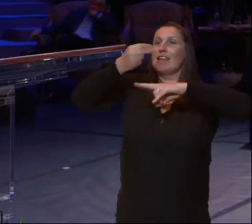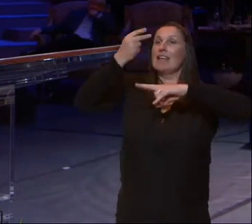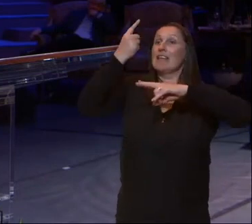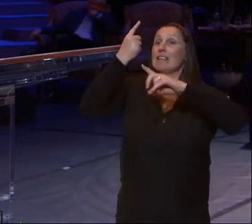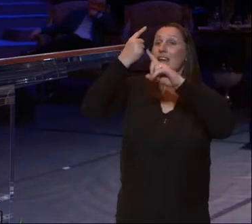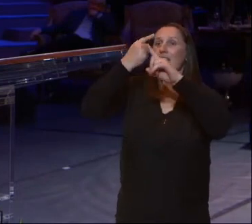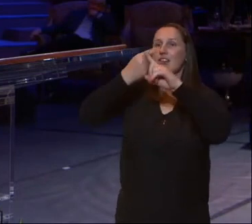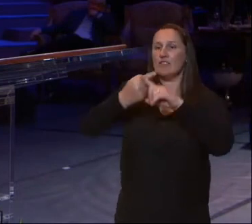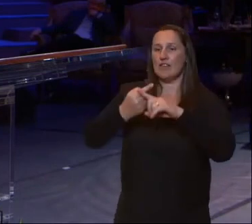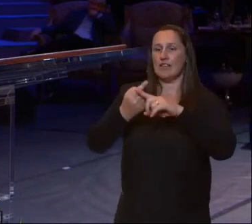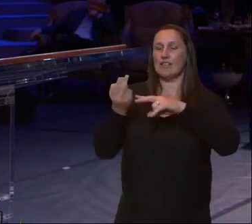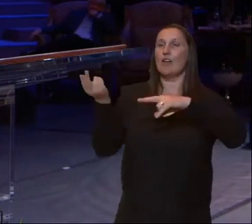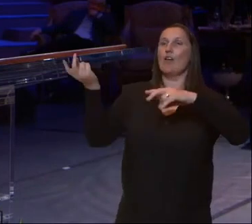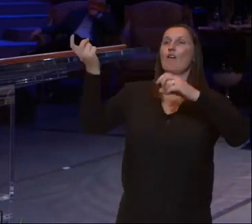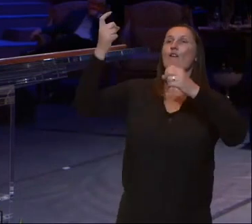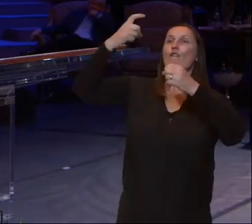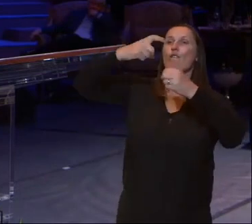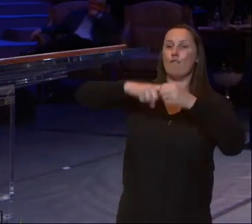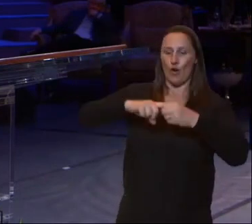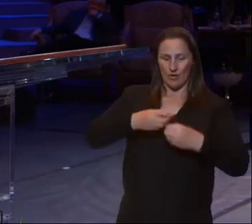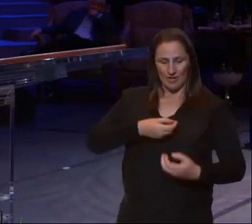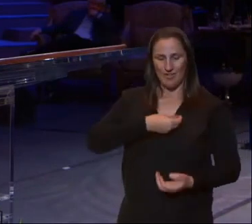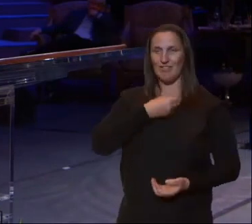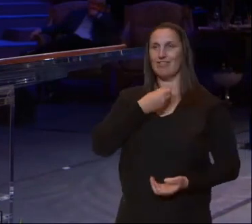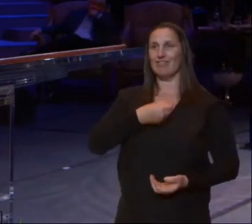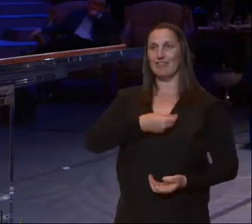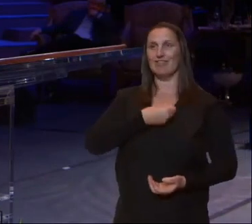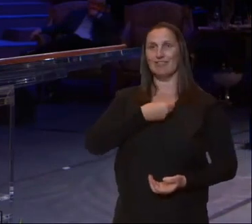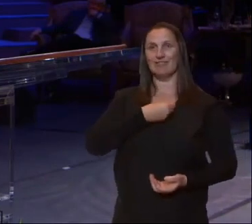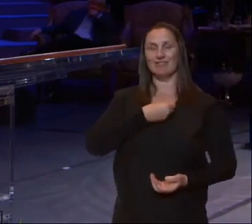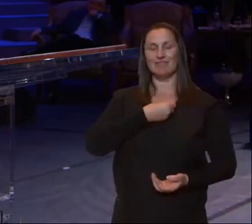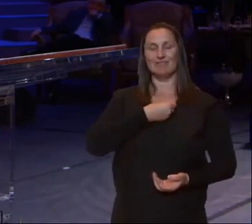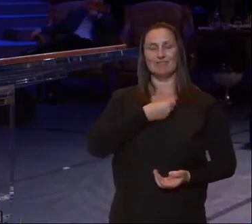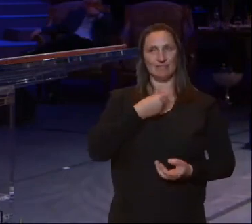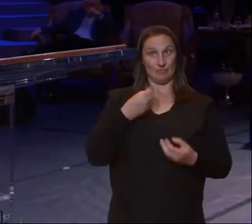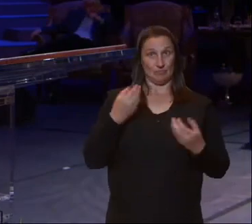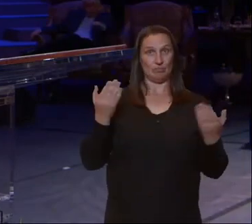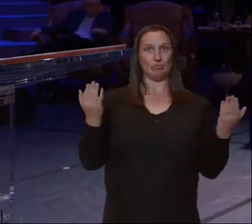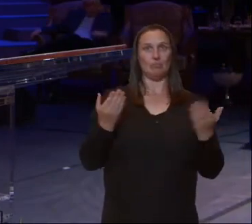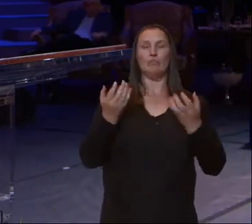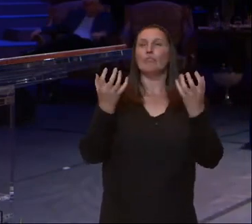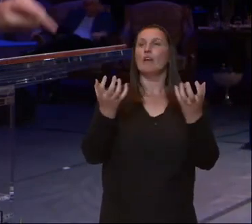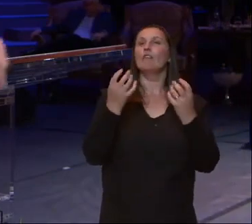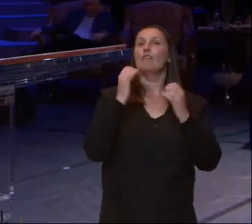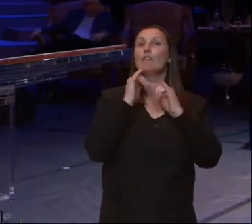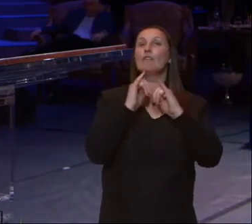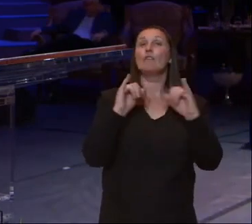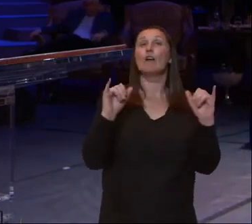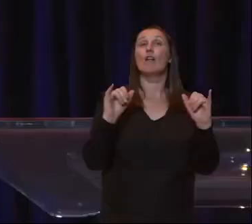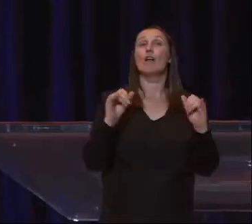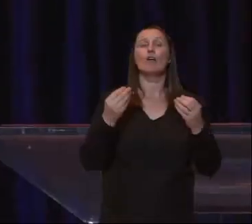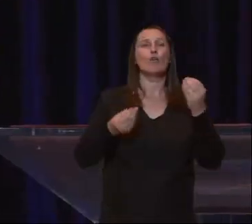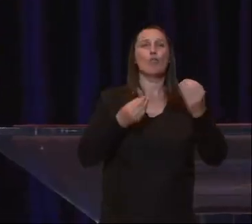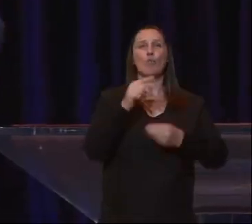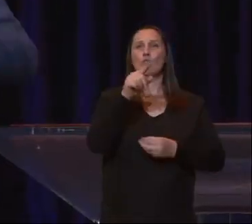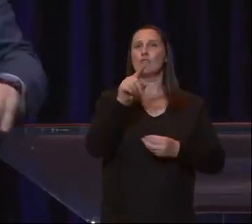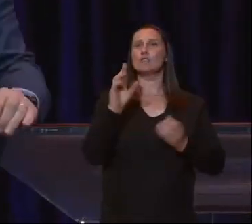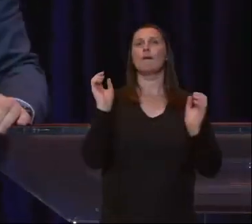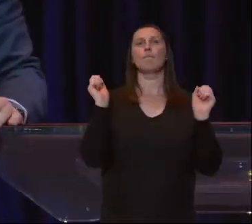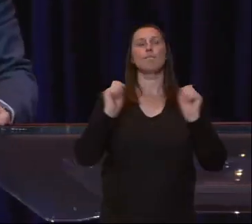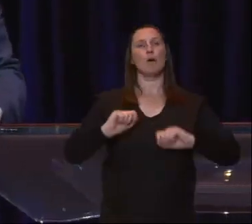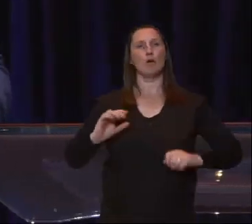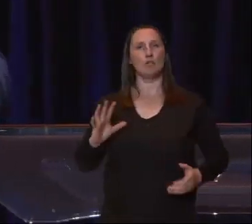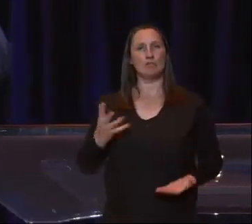nosso resgate. E hoje eu quero falar como você pode ser resgatado por Jesus. Em primeiro